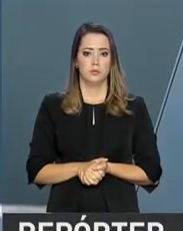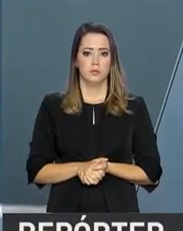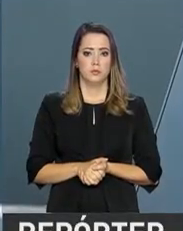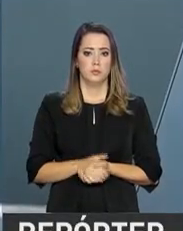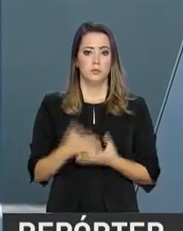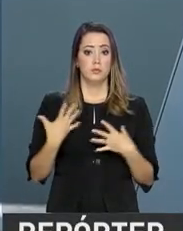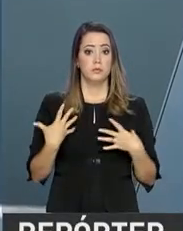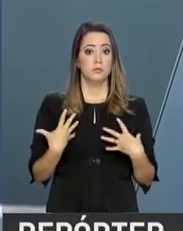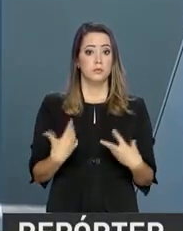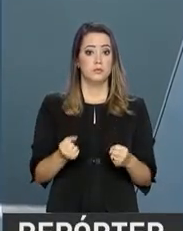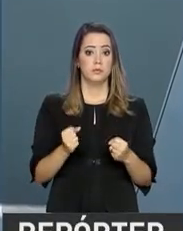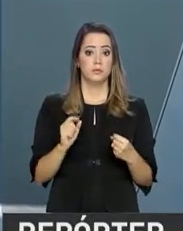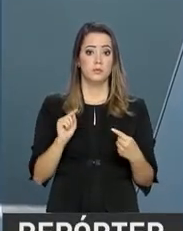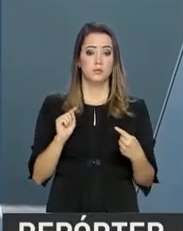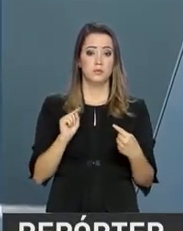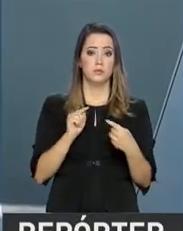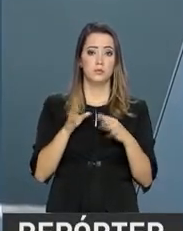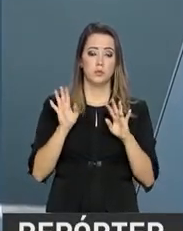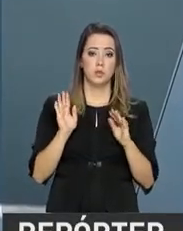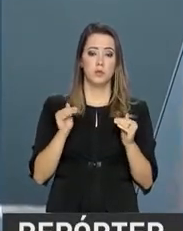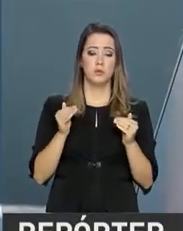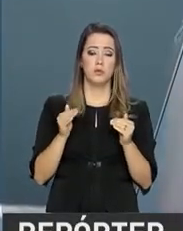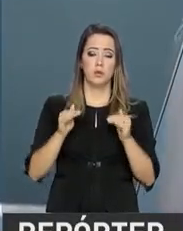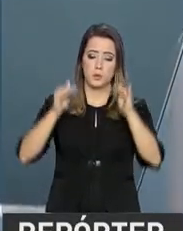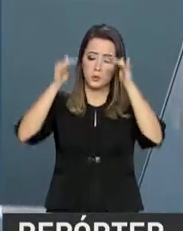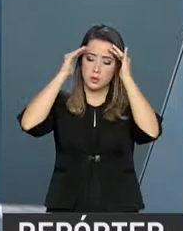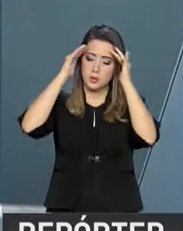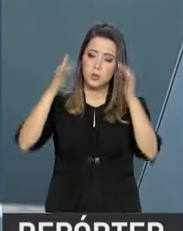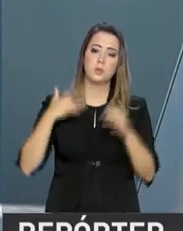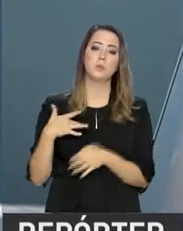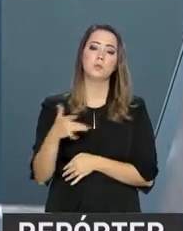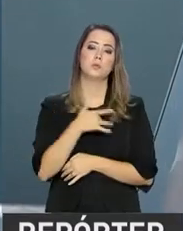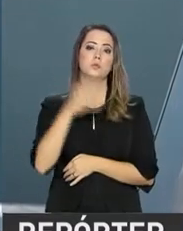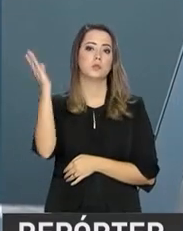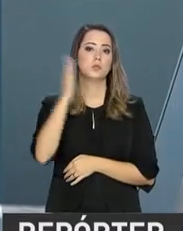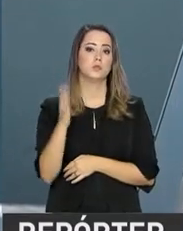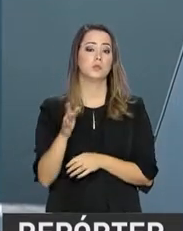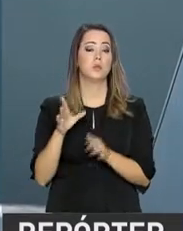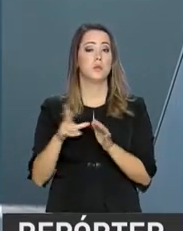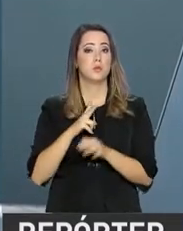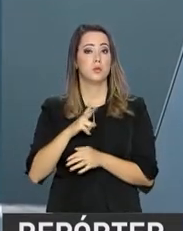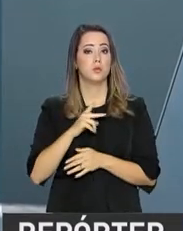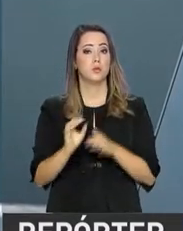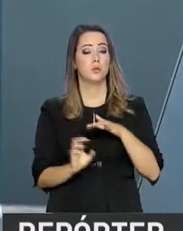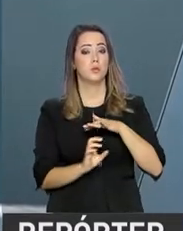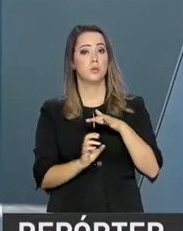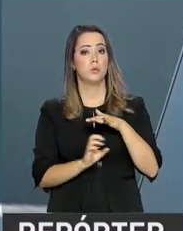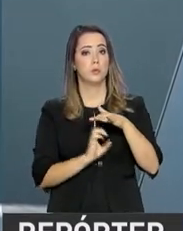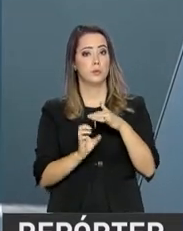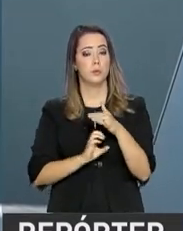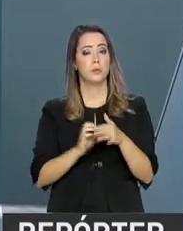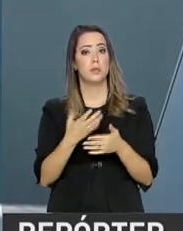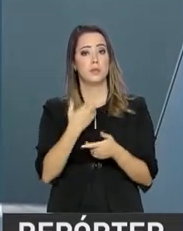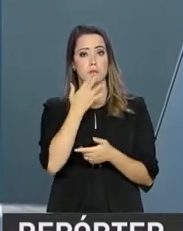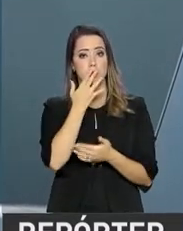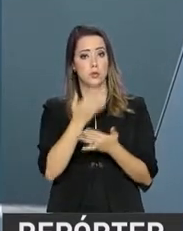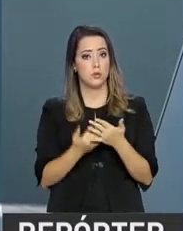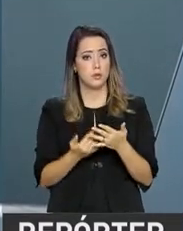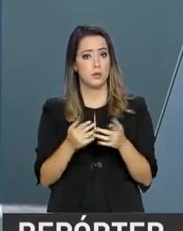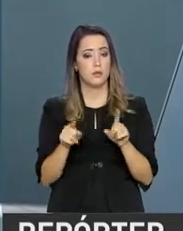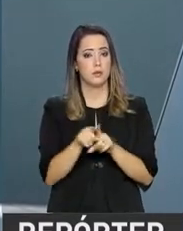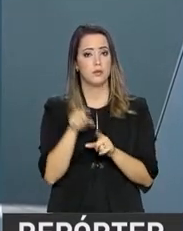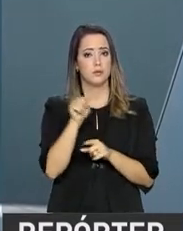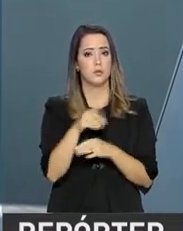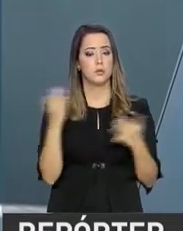Vamos prestigiar a saúde brasileira e do particular, prestigiar a Hemobras, que tem hoje, convenhamos,